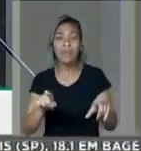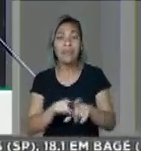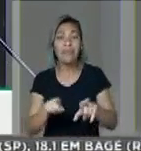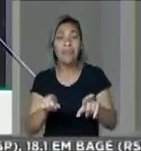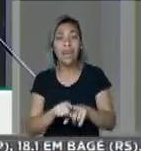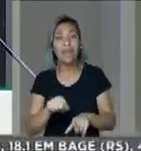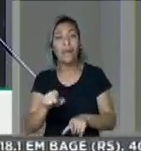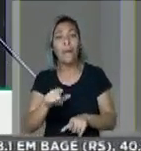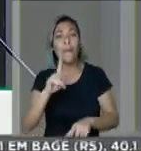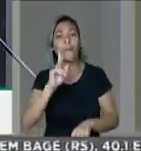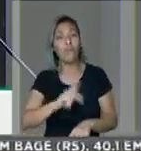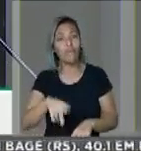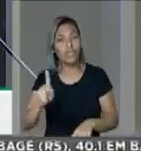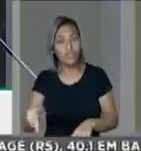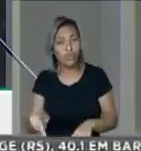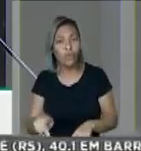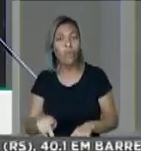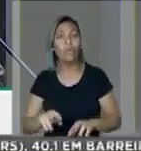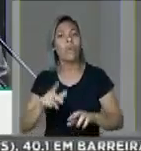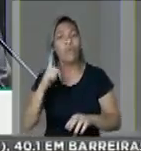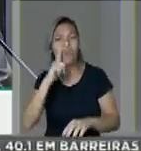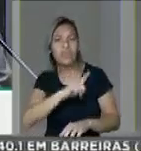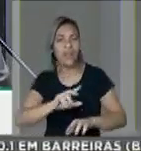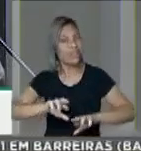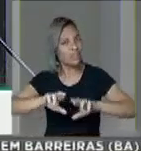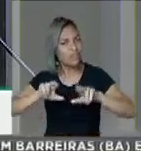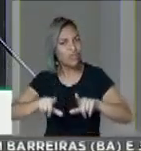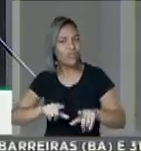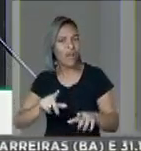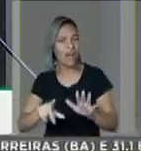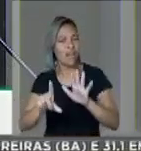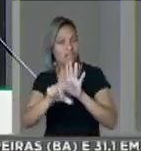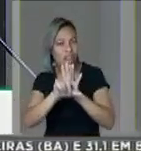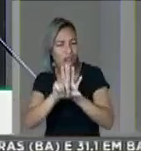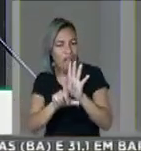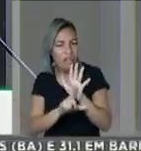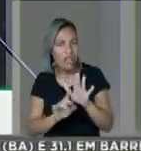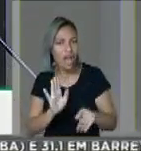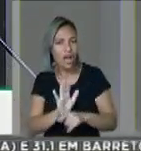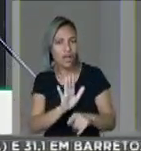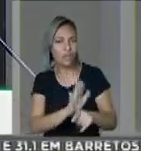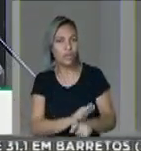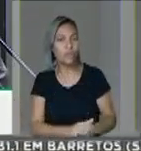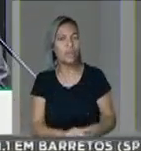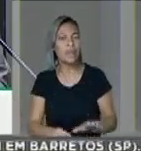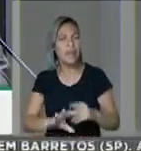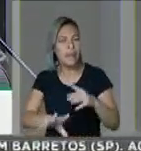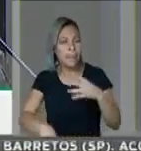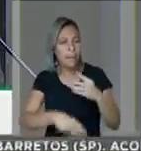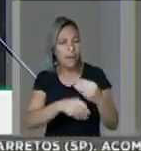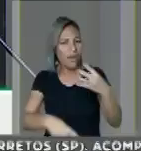professores e conseguimos, através das emendas que apresentamos,